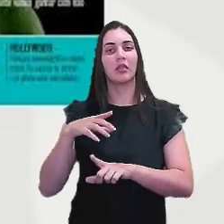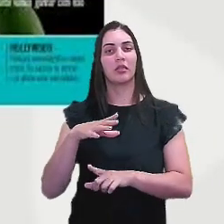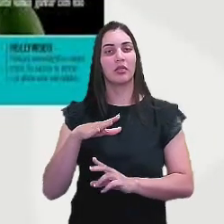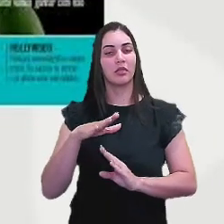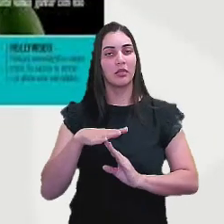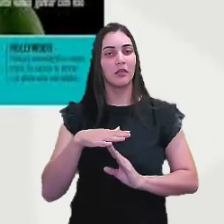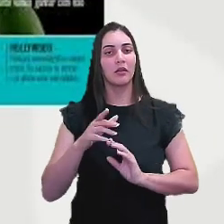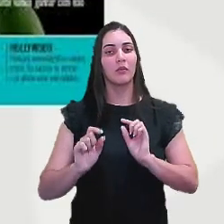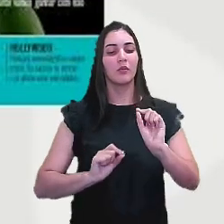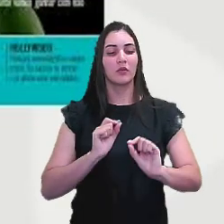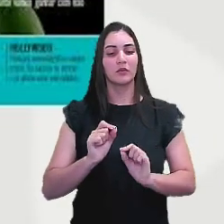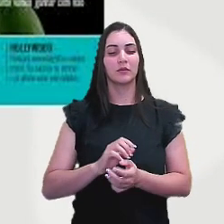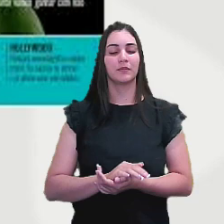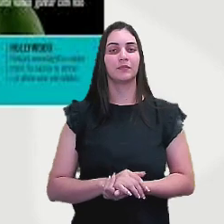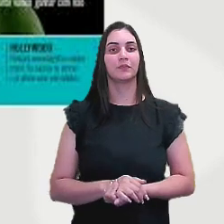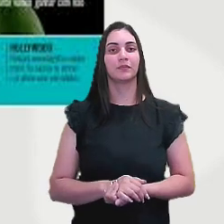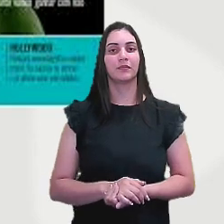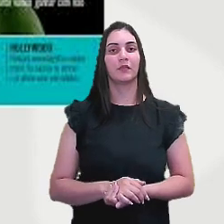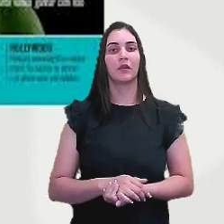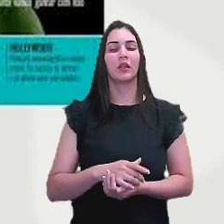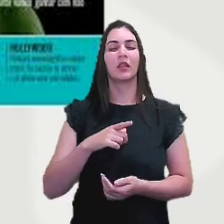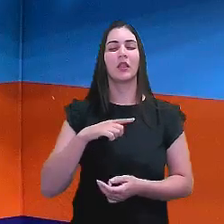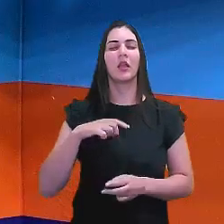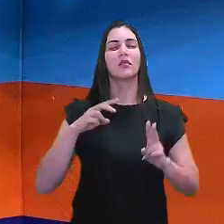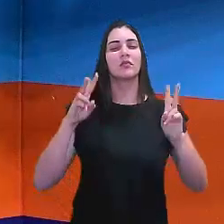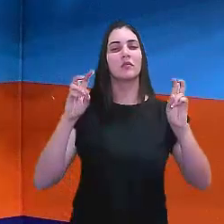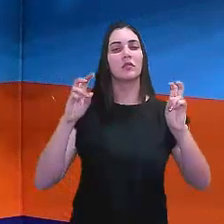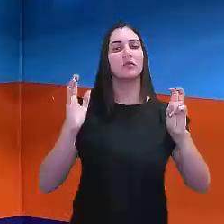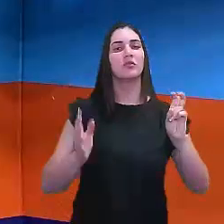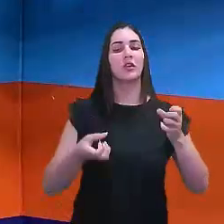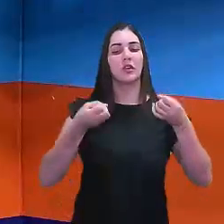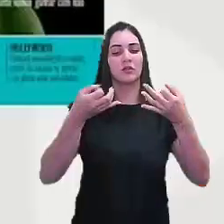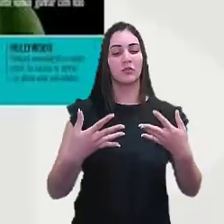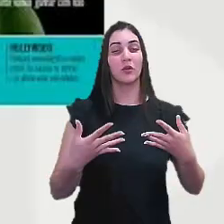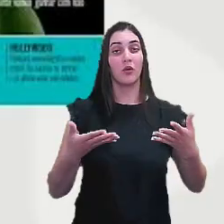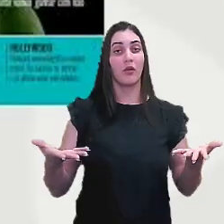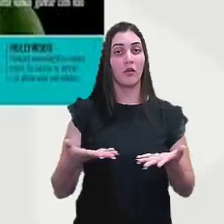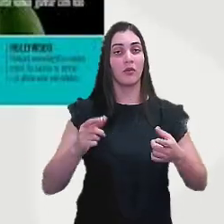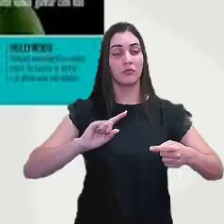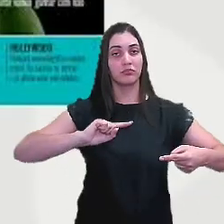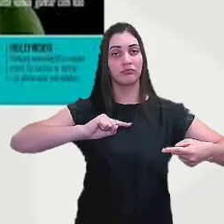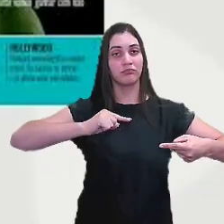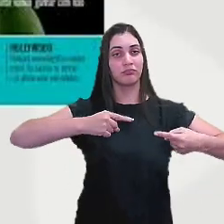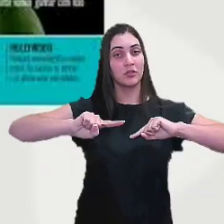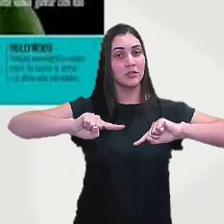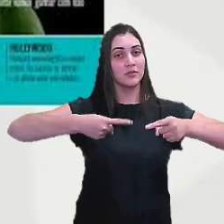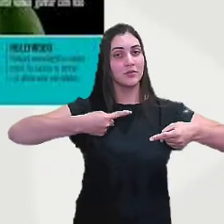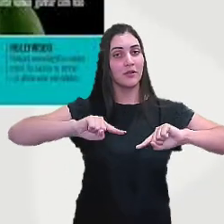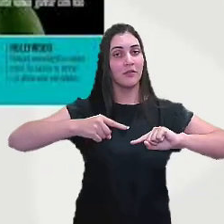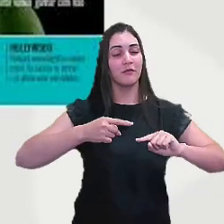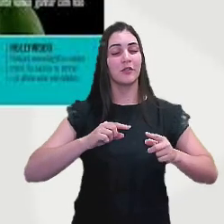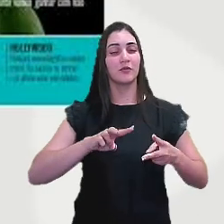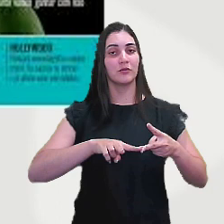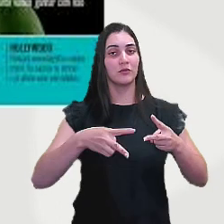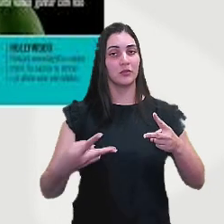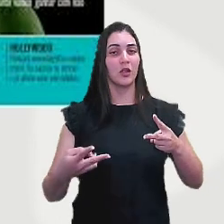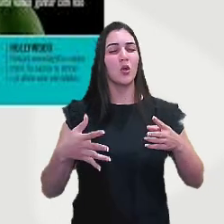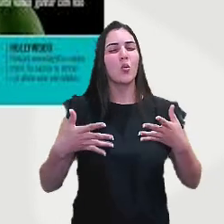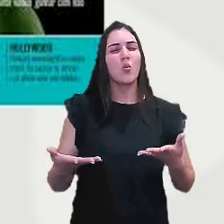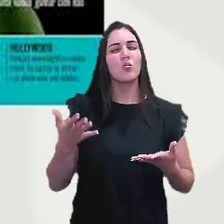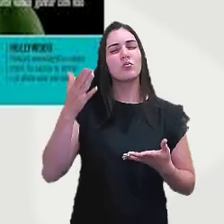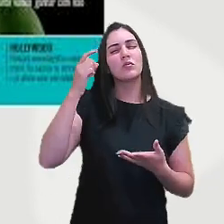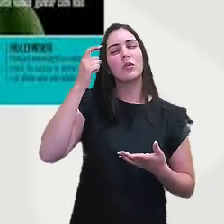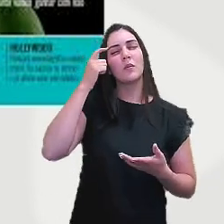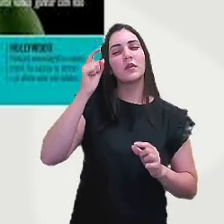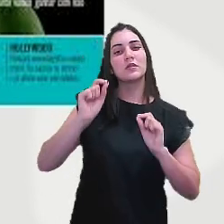aí, baseado na temática do que a gente já falou, os desafios, né, dos transgênicos. Porque quando eu penso aqui, gente, preste atenção